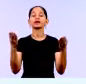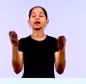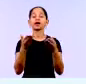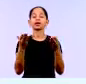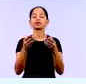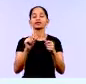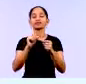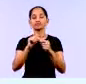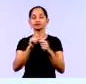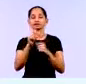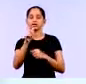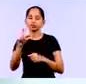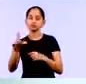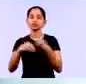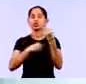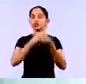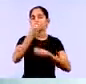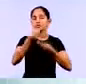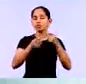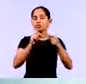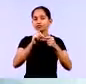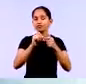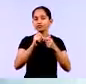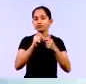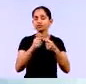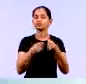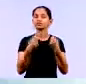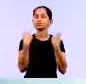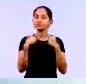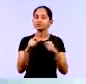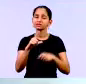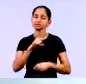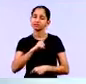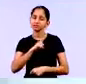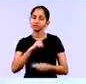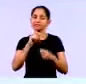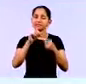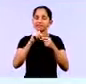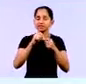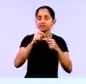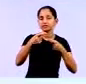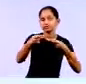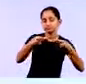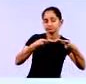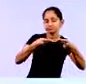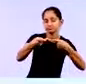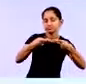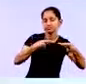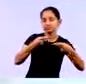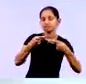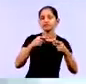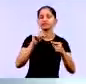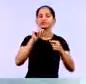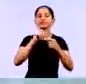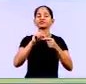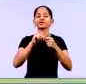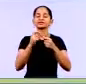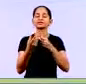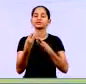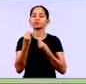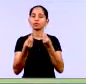requisitos para elaboração. O que é que eu necessito para elaborar o orçamento de produção? Vem